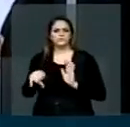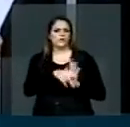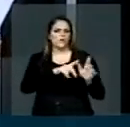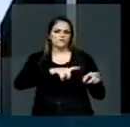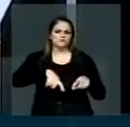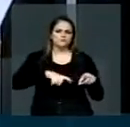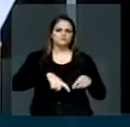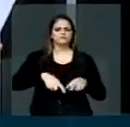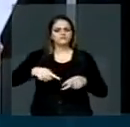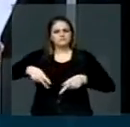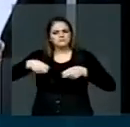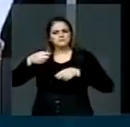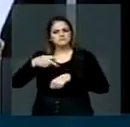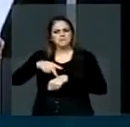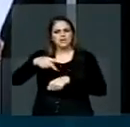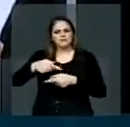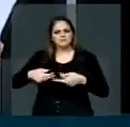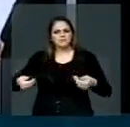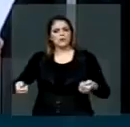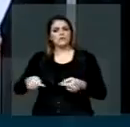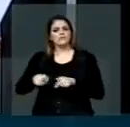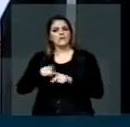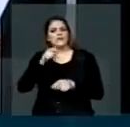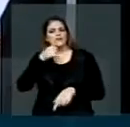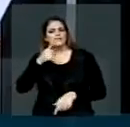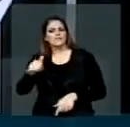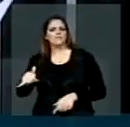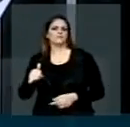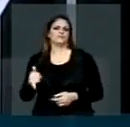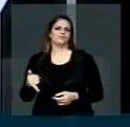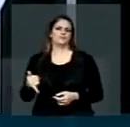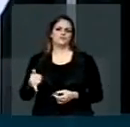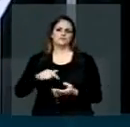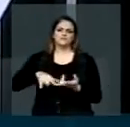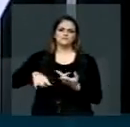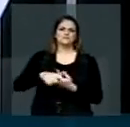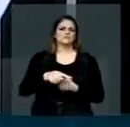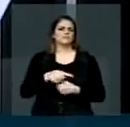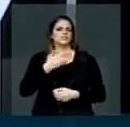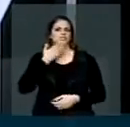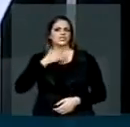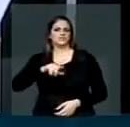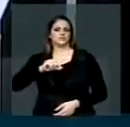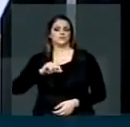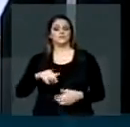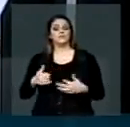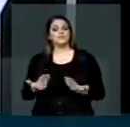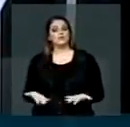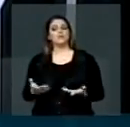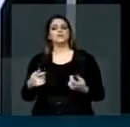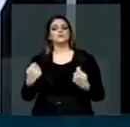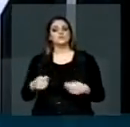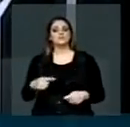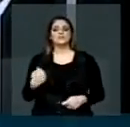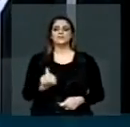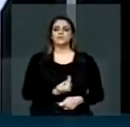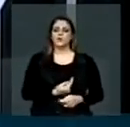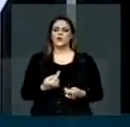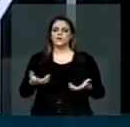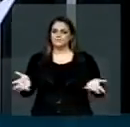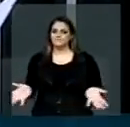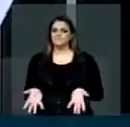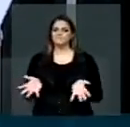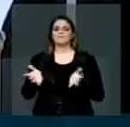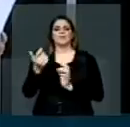e da mineração, além de energia convencional e de fontes renováveis. Precisamos promover a integração entre as